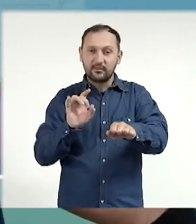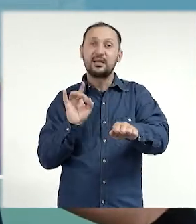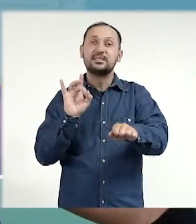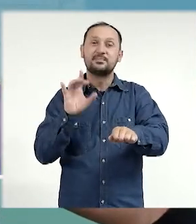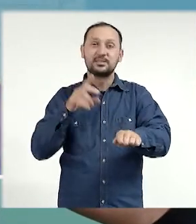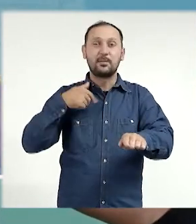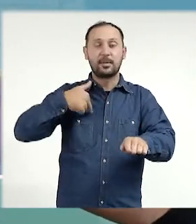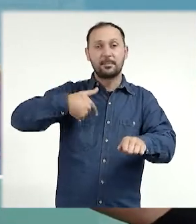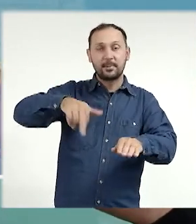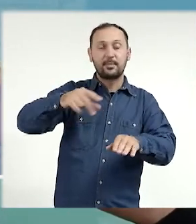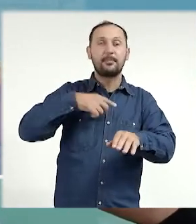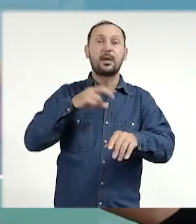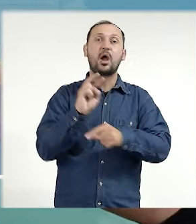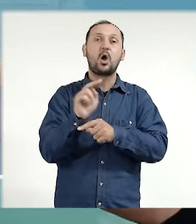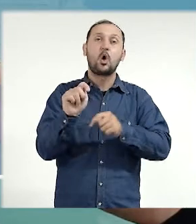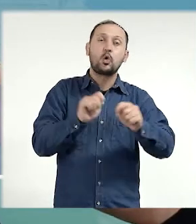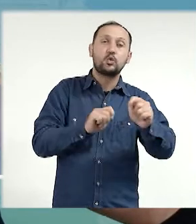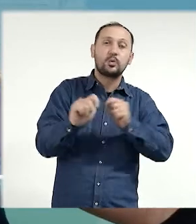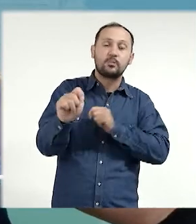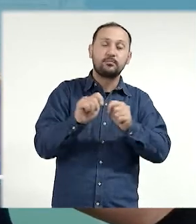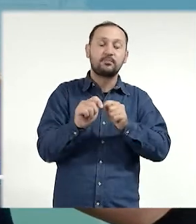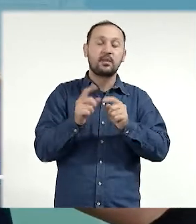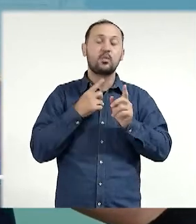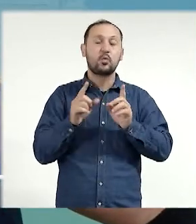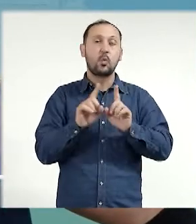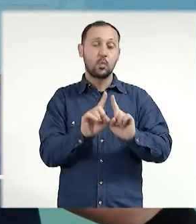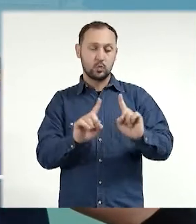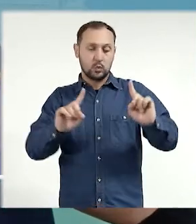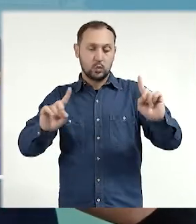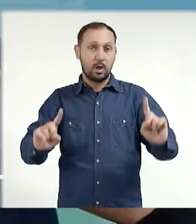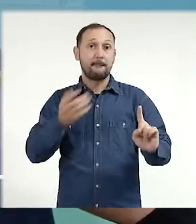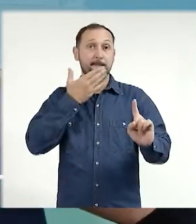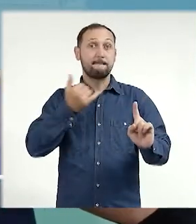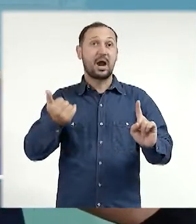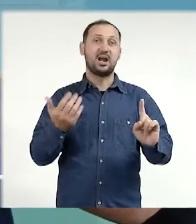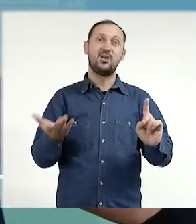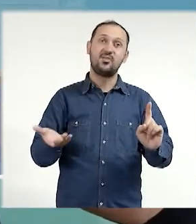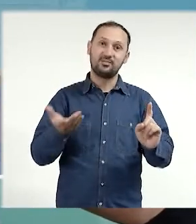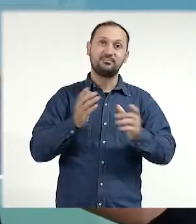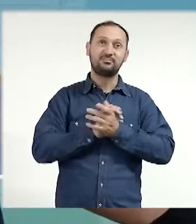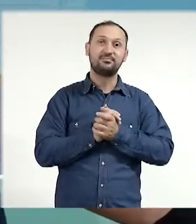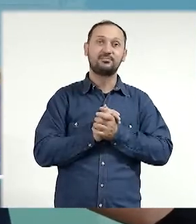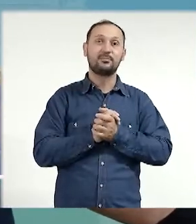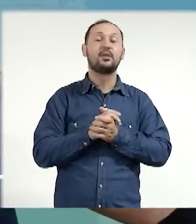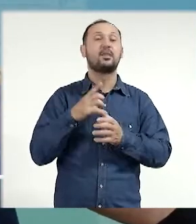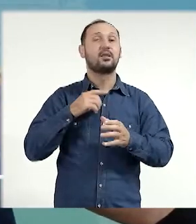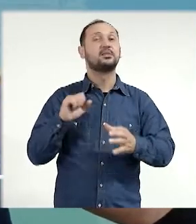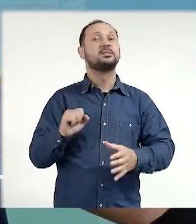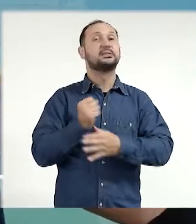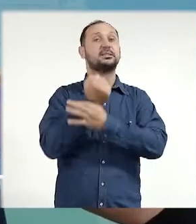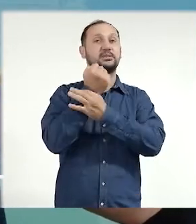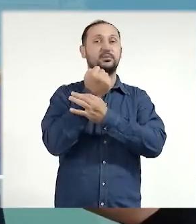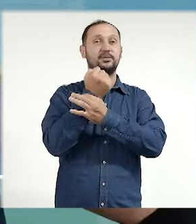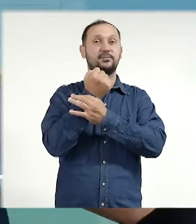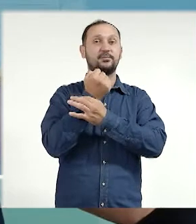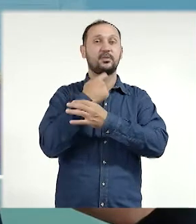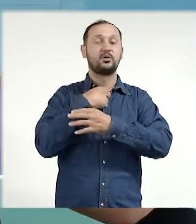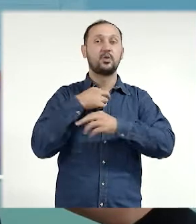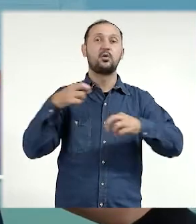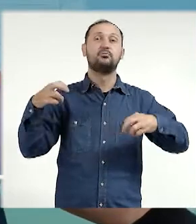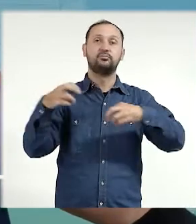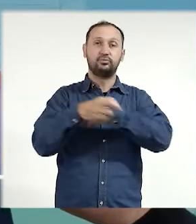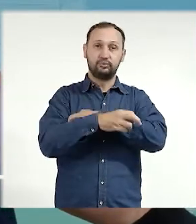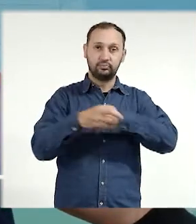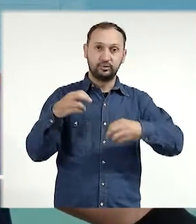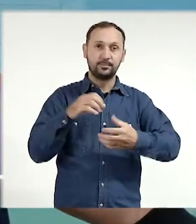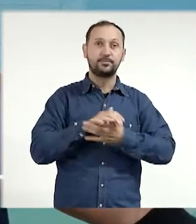Amigos do Parque, de uma forma controlada, com um distanciamento maior e com segurança na questão